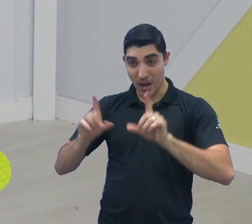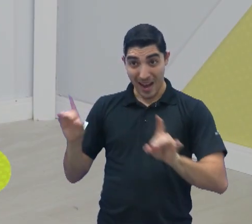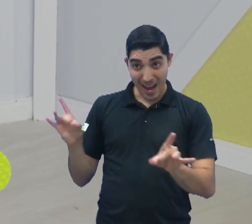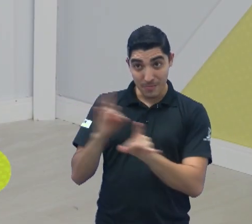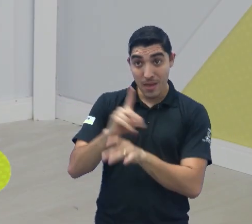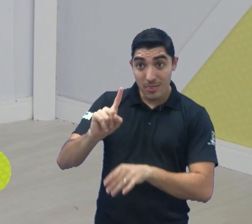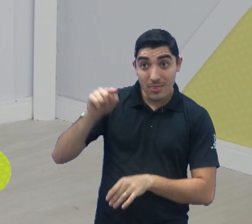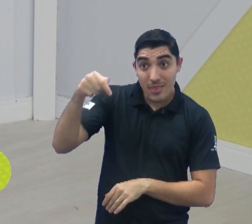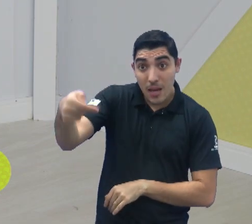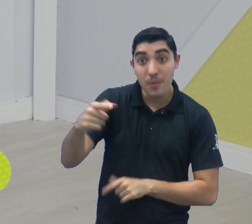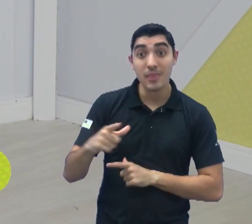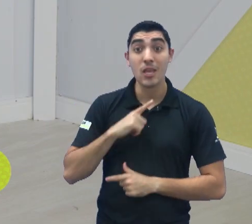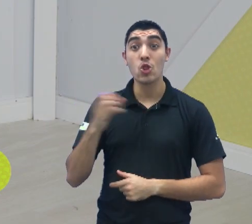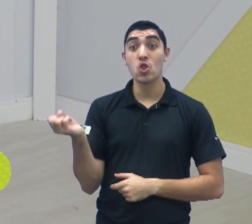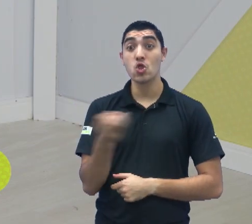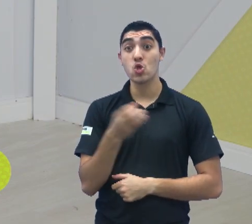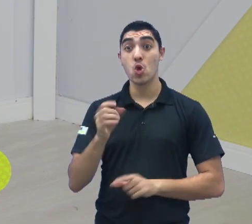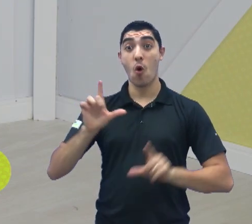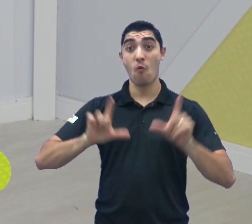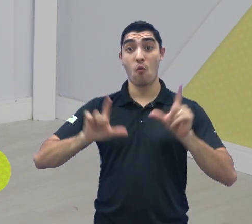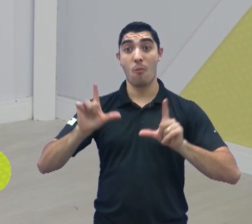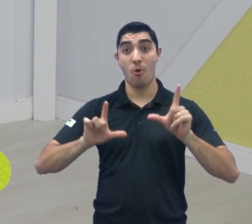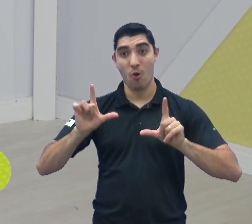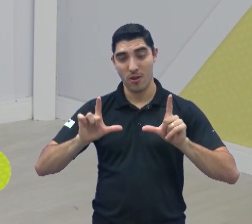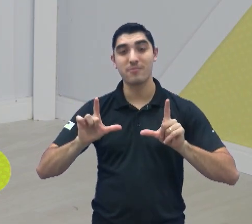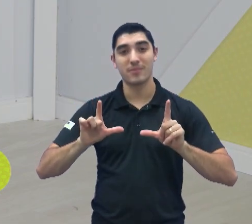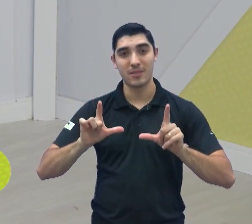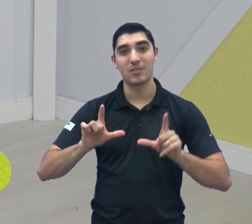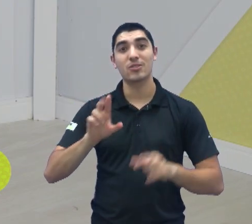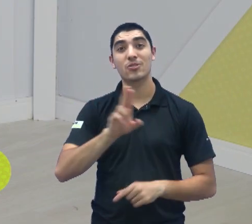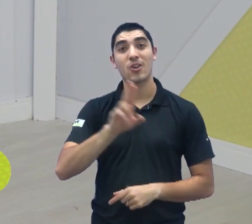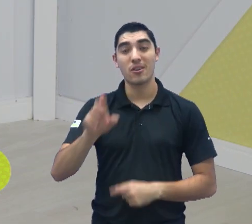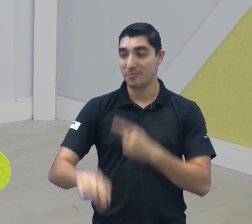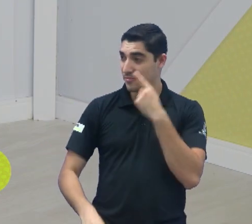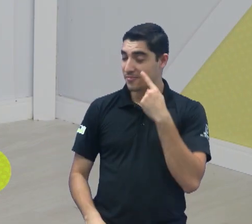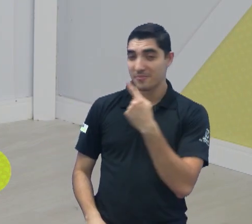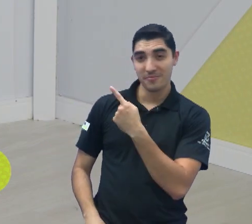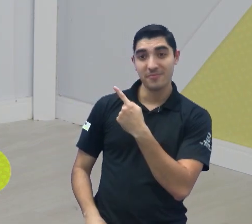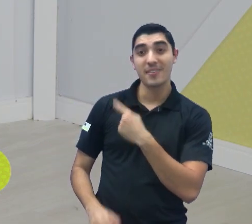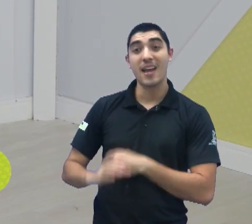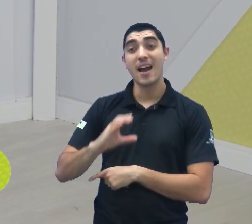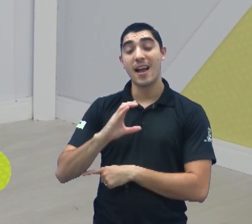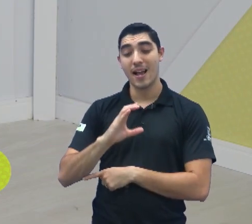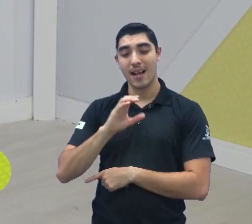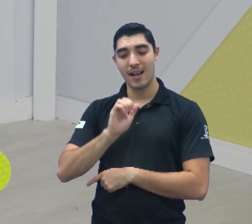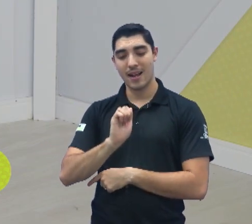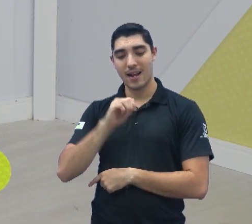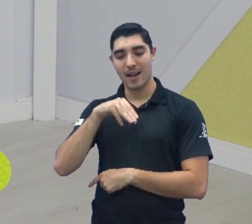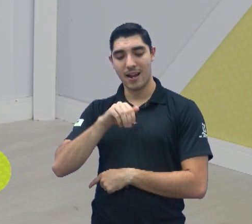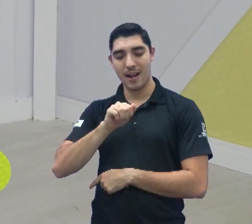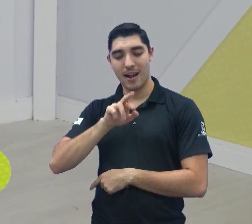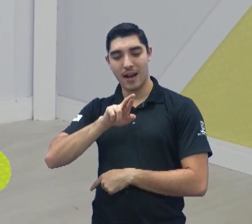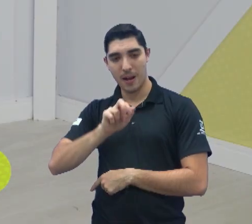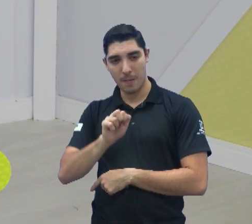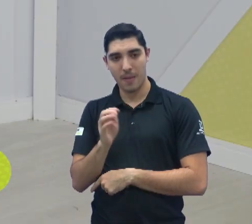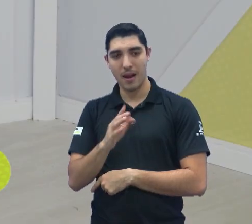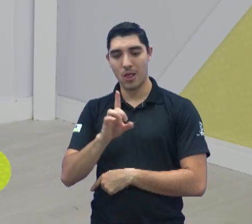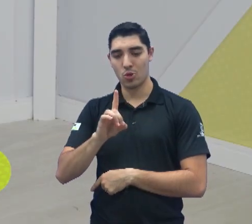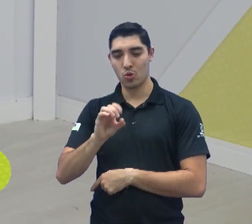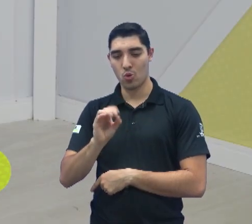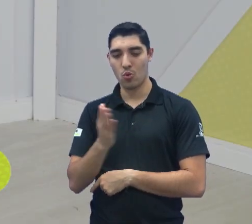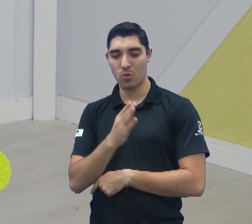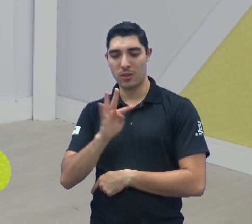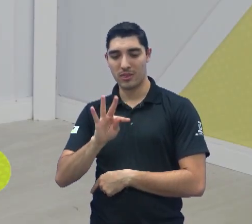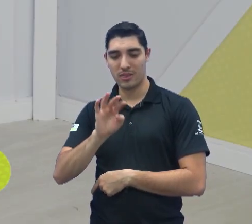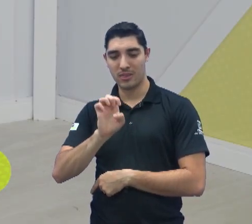do novo programa aqui na tela da TV Câmara, que é o Câmara do Tempo, uma nova atração dedicada à